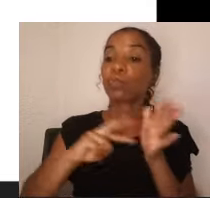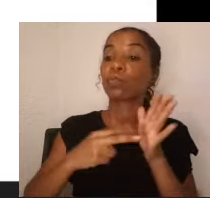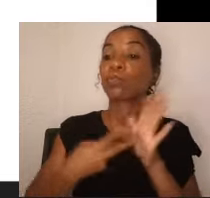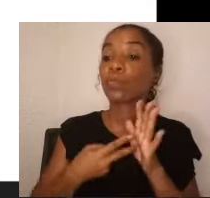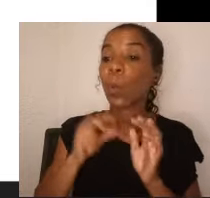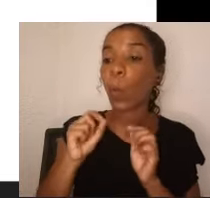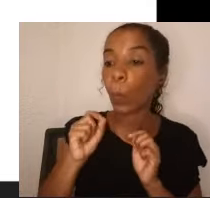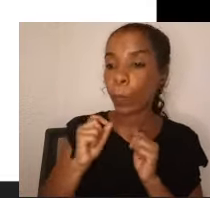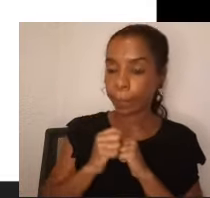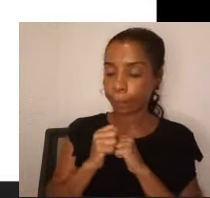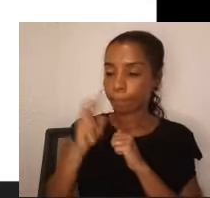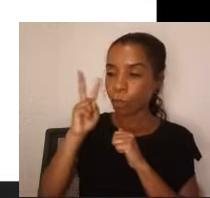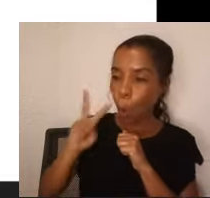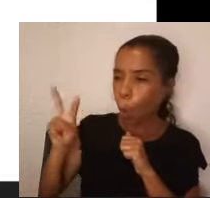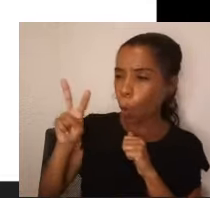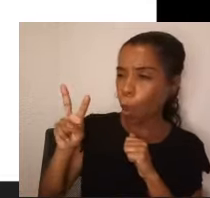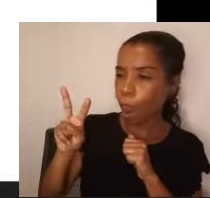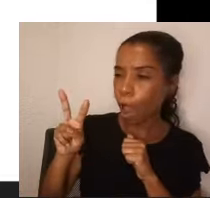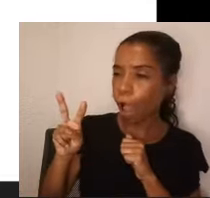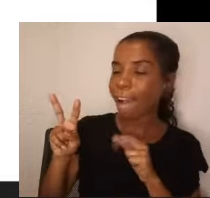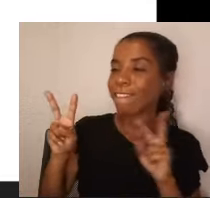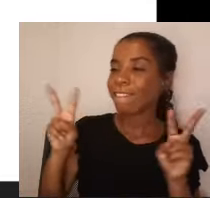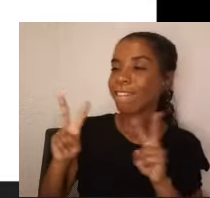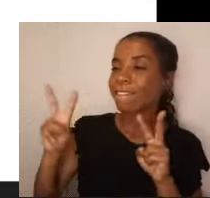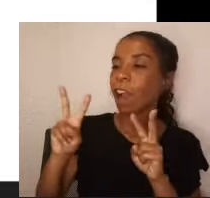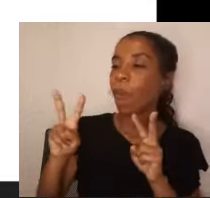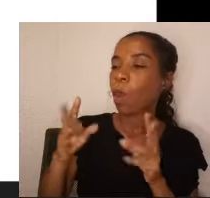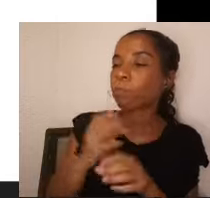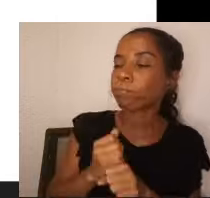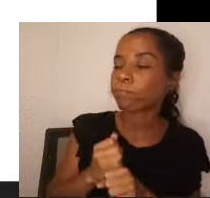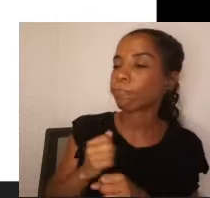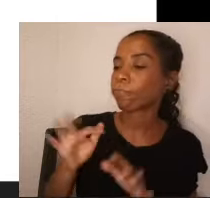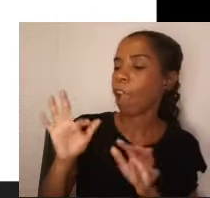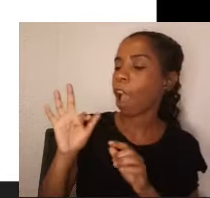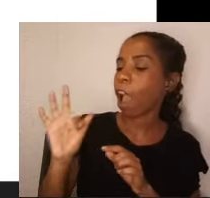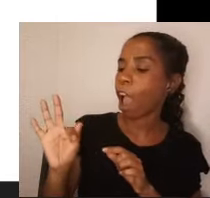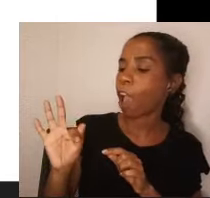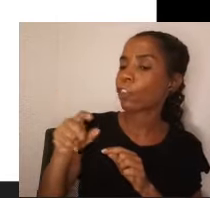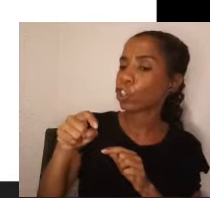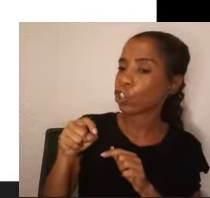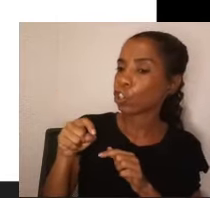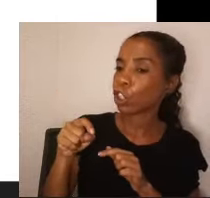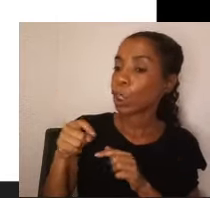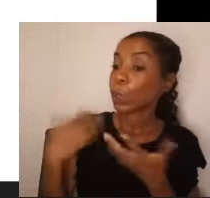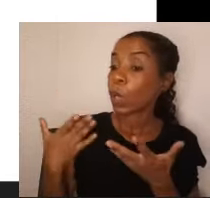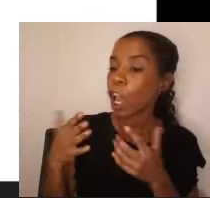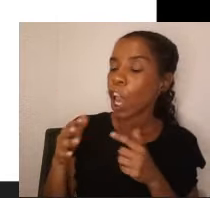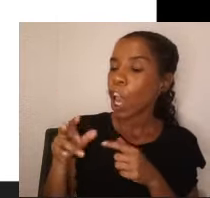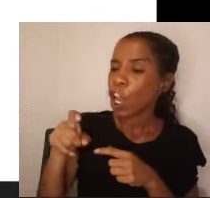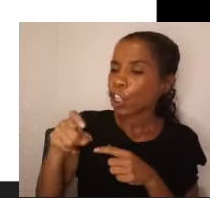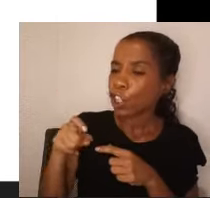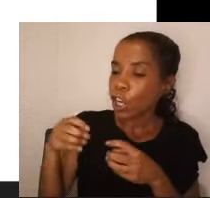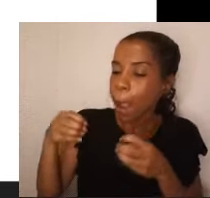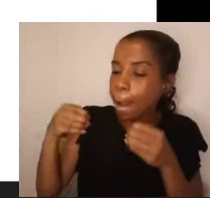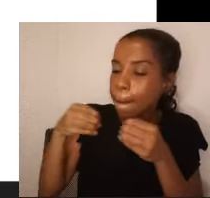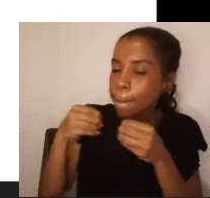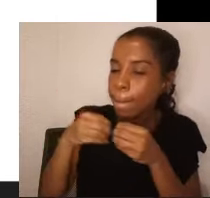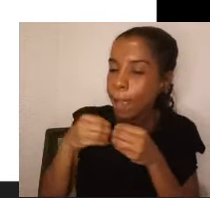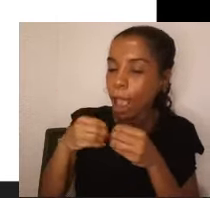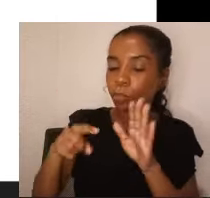significa olhar para os valores do f de x quando x se aproxima cada vez mais de